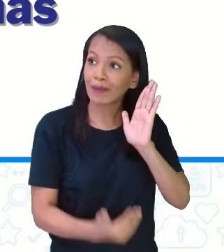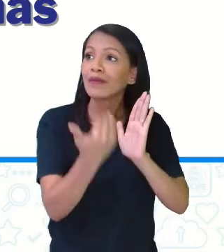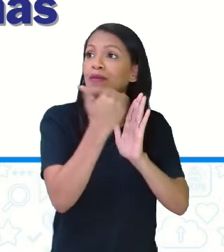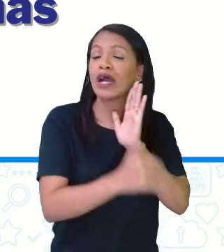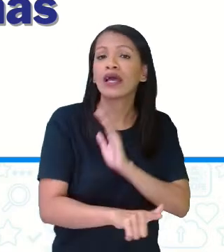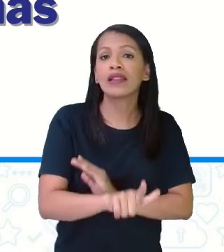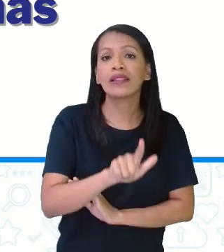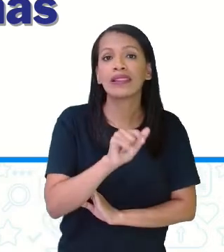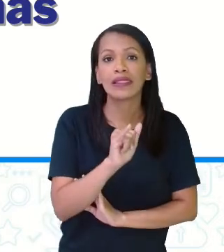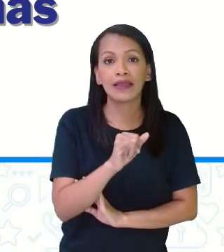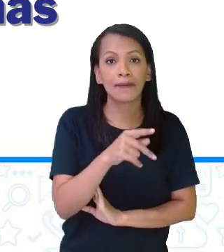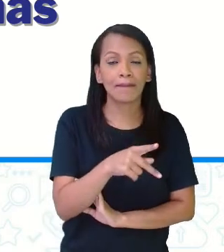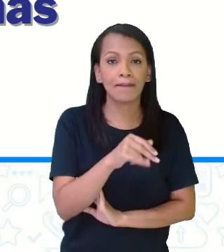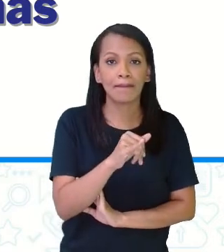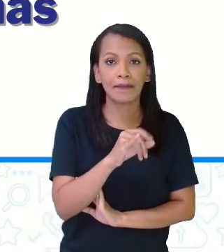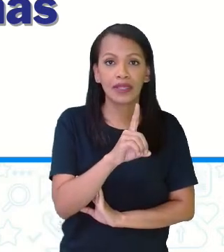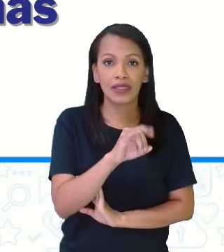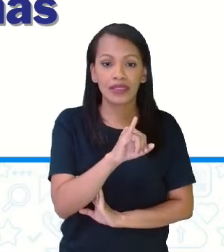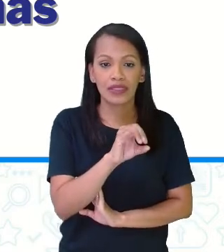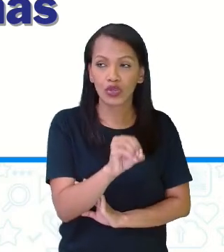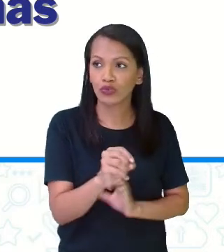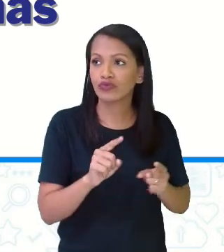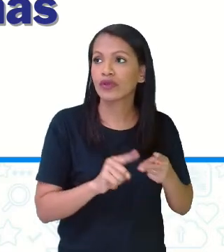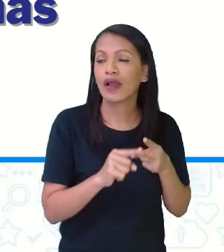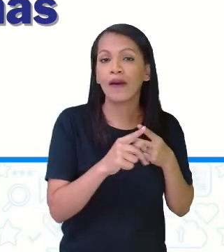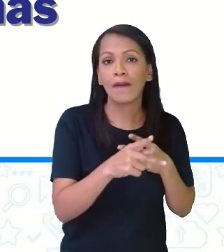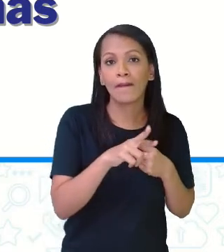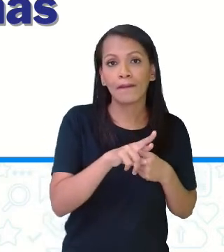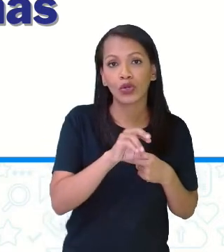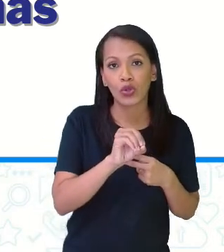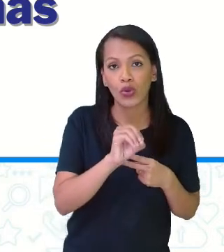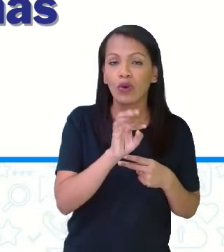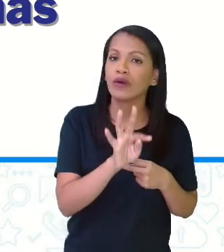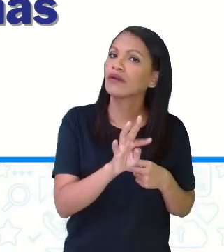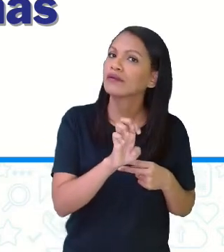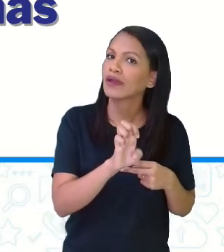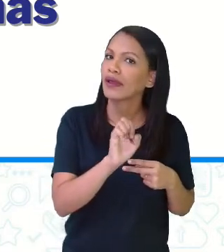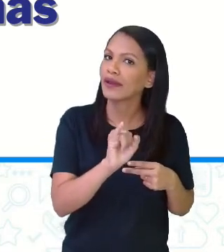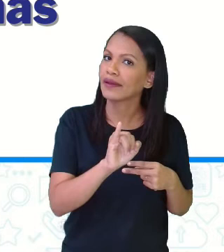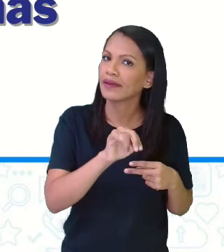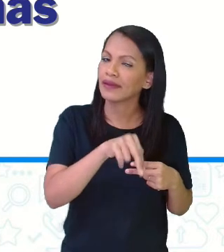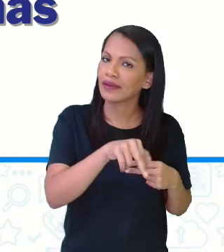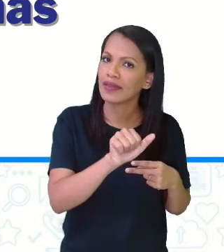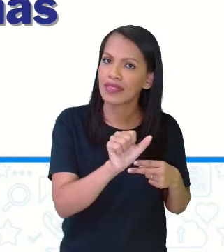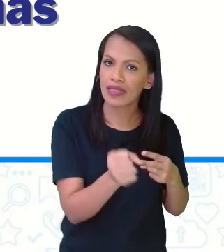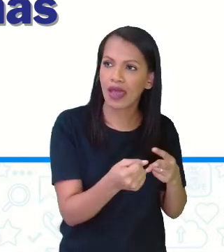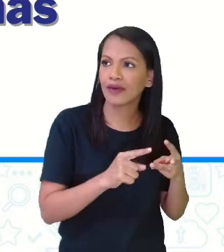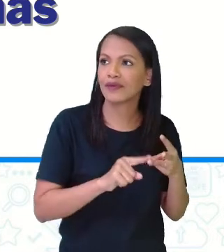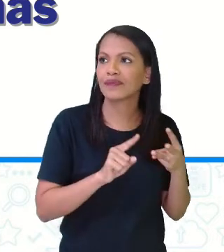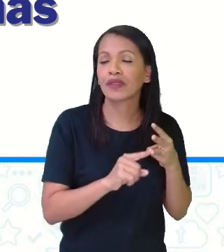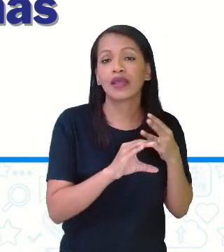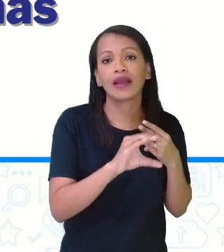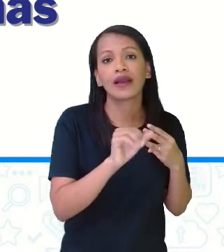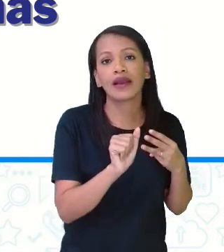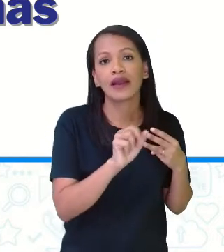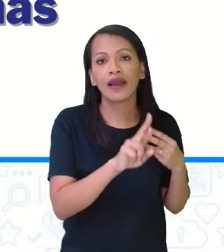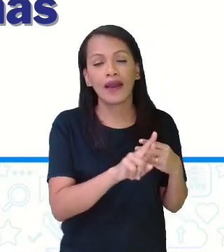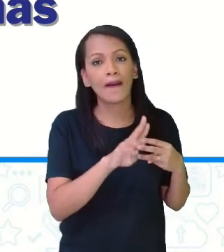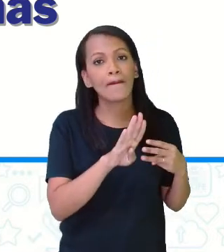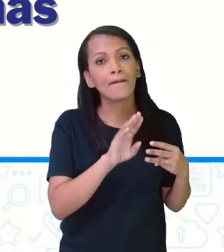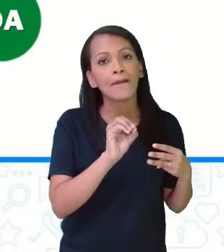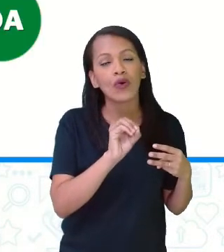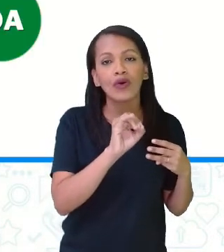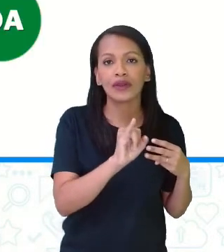minerais, vitaminas, fibras e, claro, água. A gente precisa desses nutrientes aí, eles